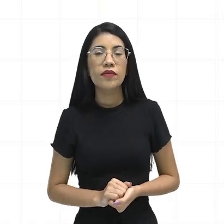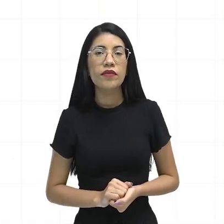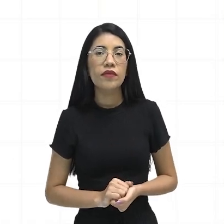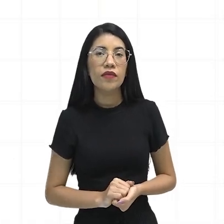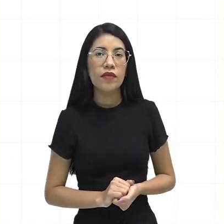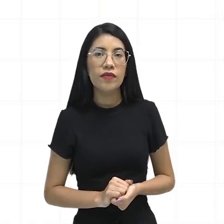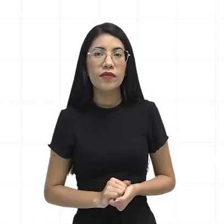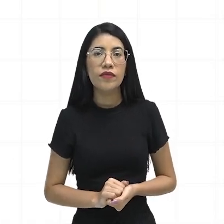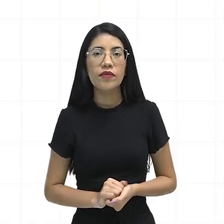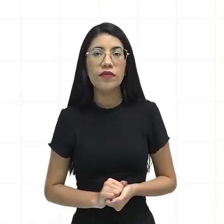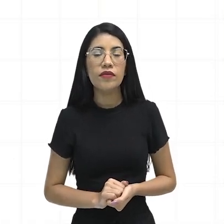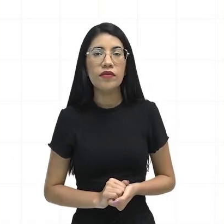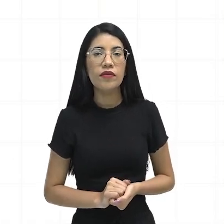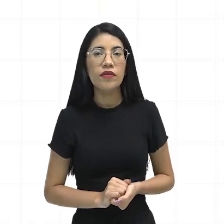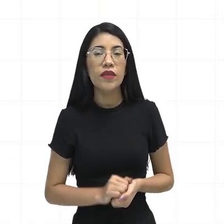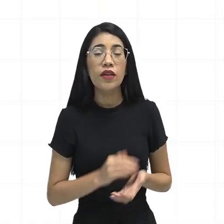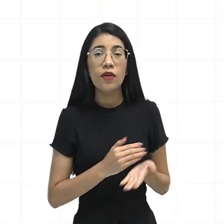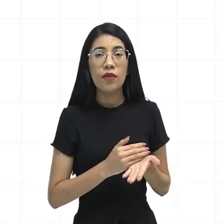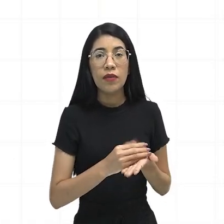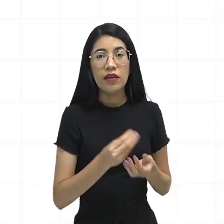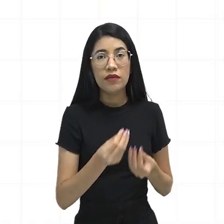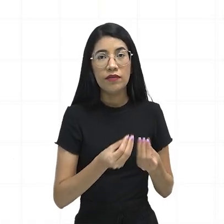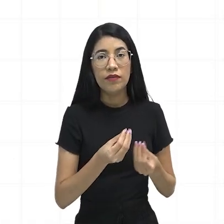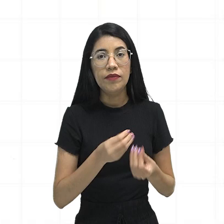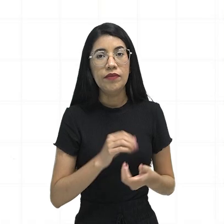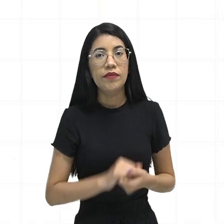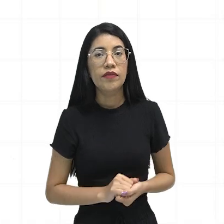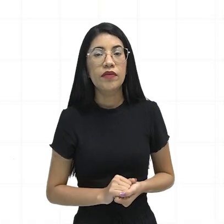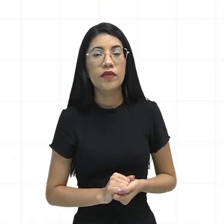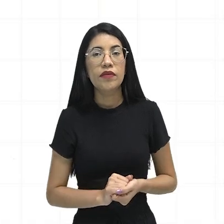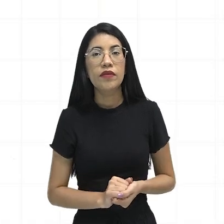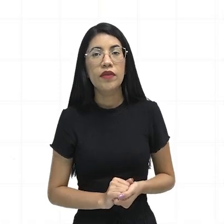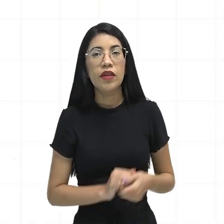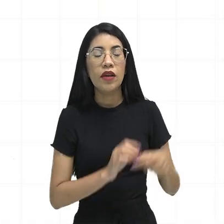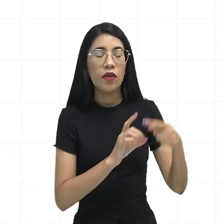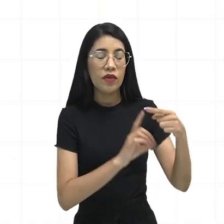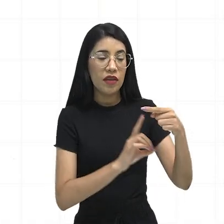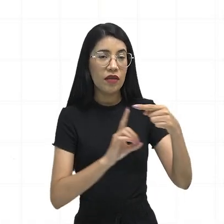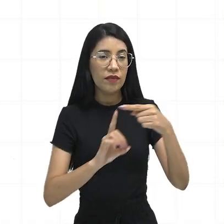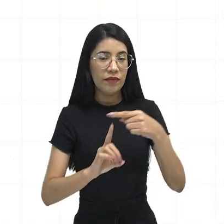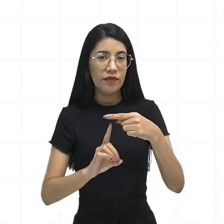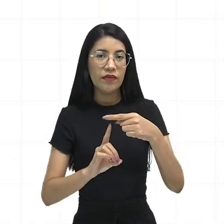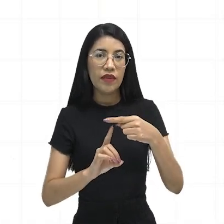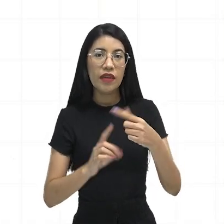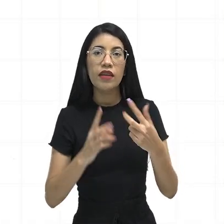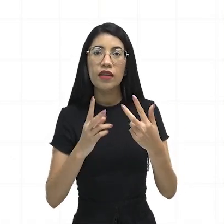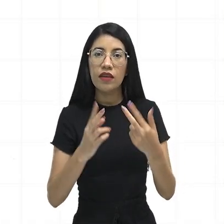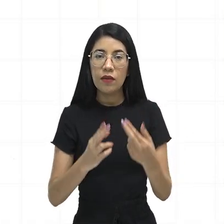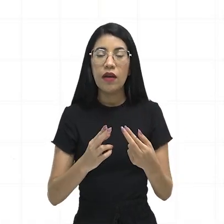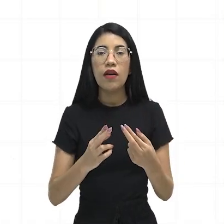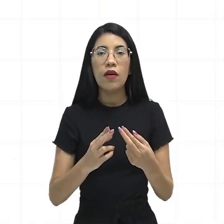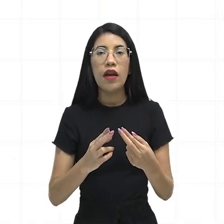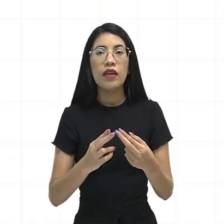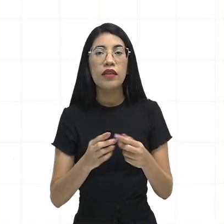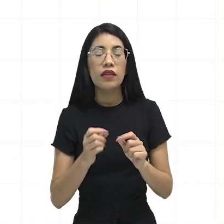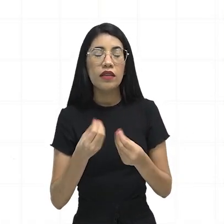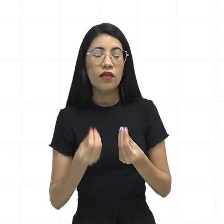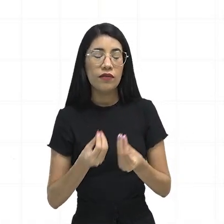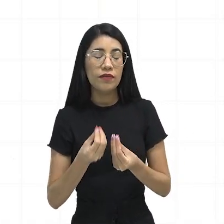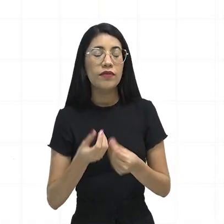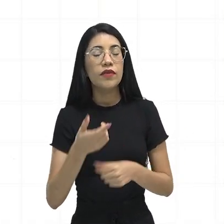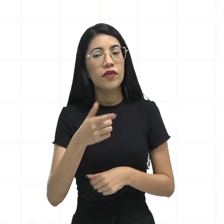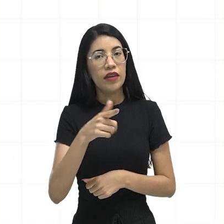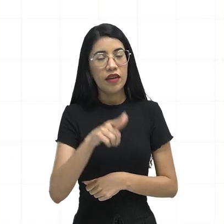Vejamos. Primeiro passo é, já que esses denominadores são iguais, você vai